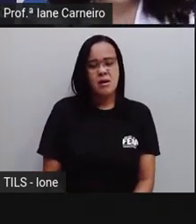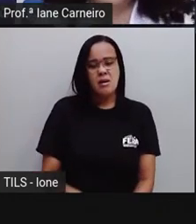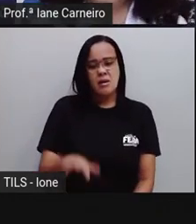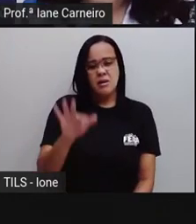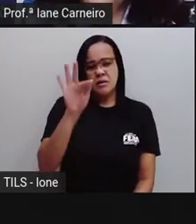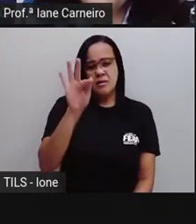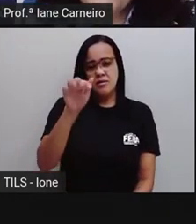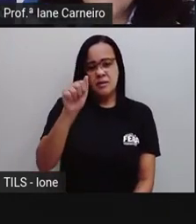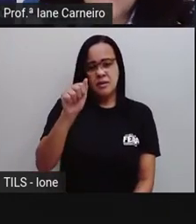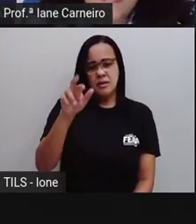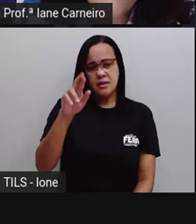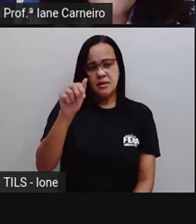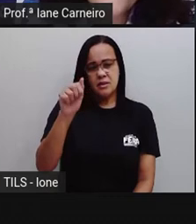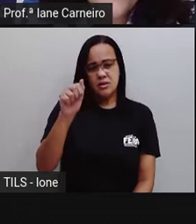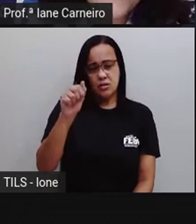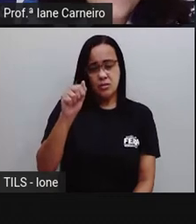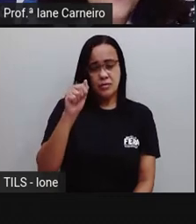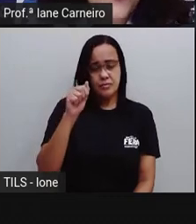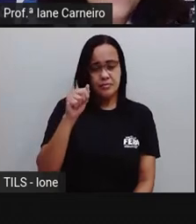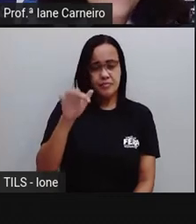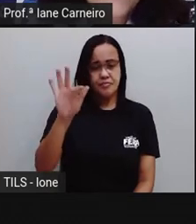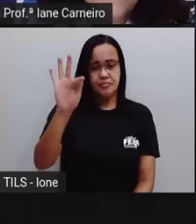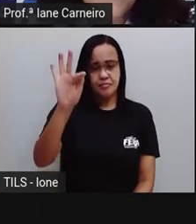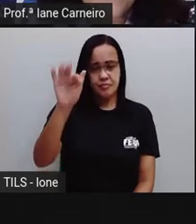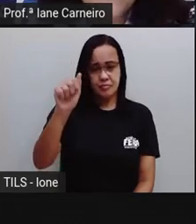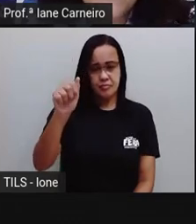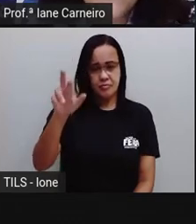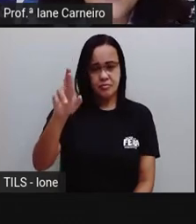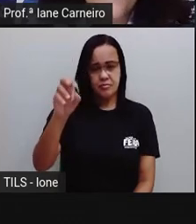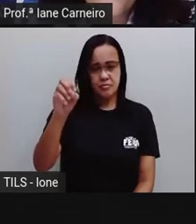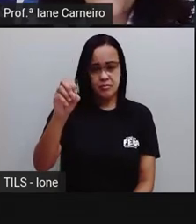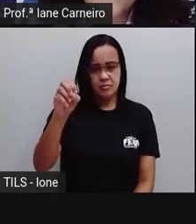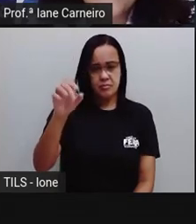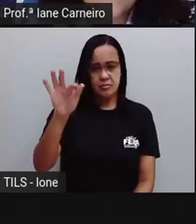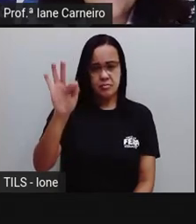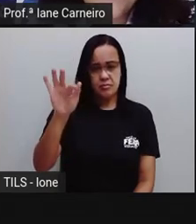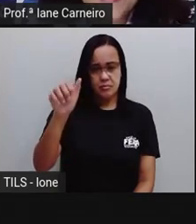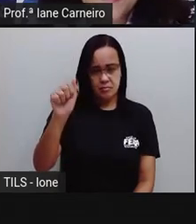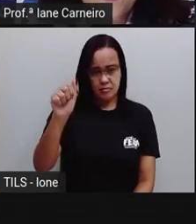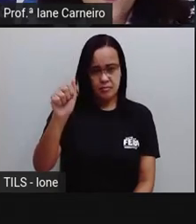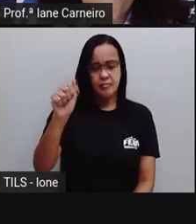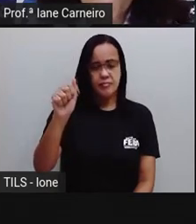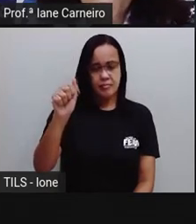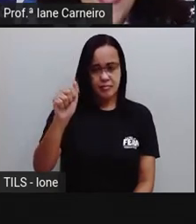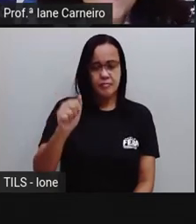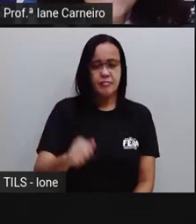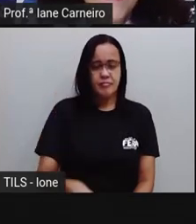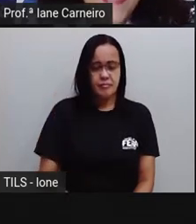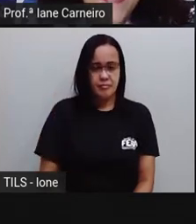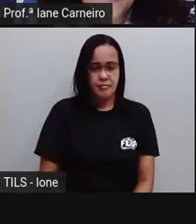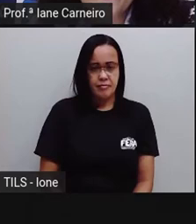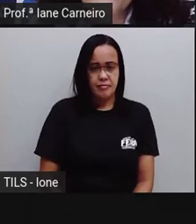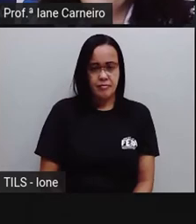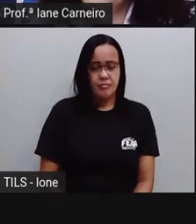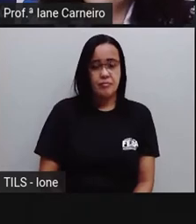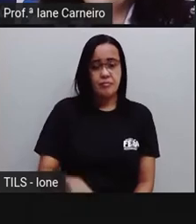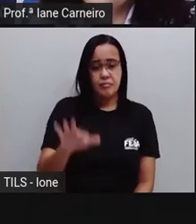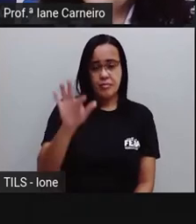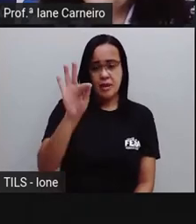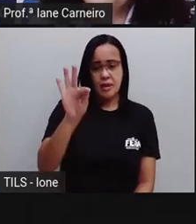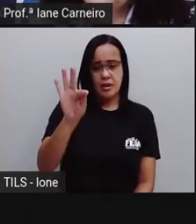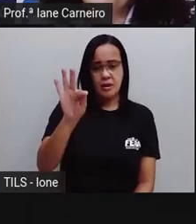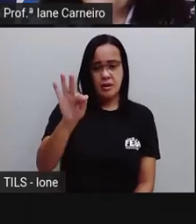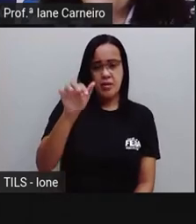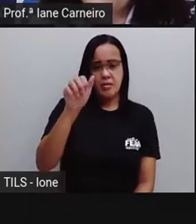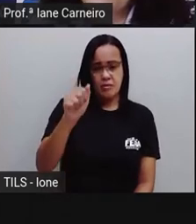roça a última você ver cursiva Tá bom vou escrever farelo